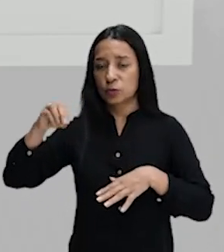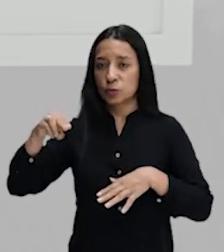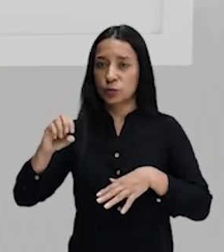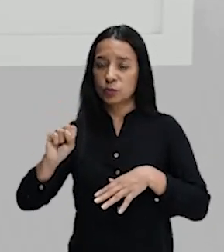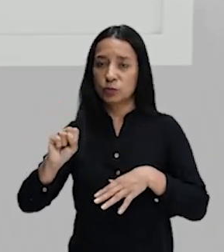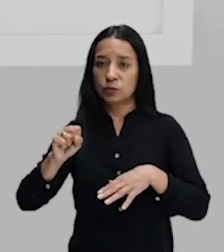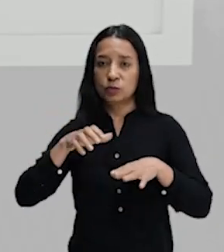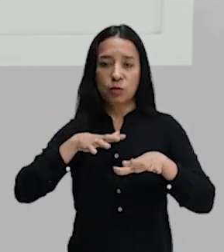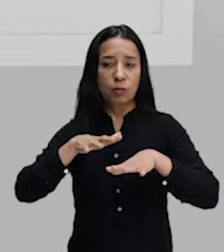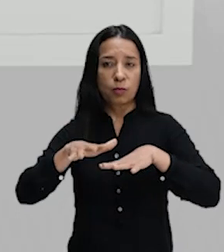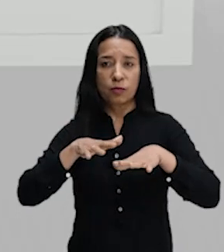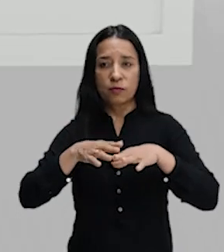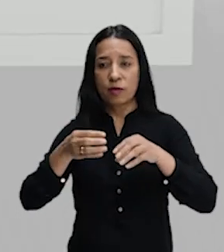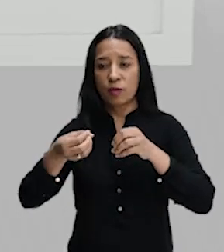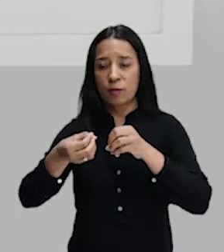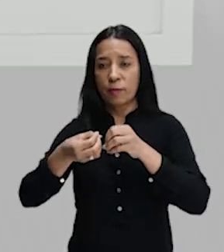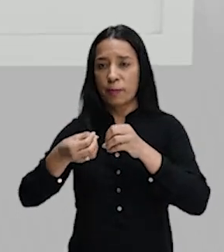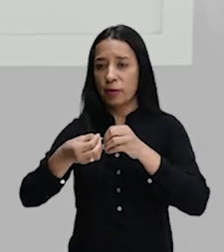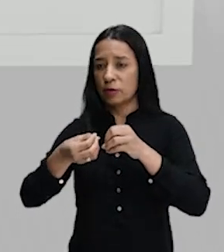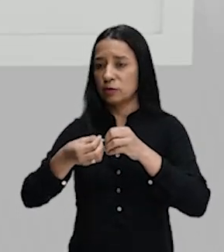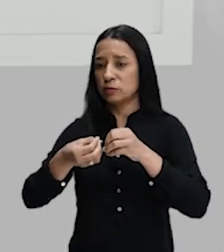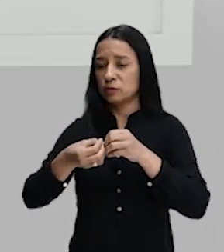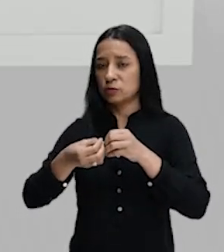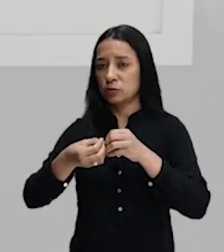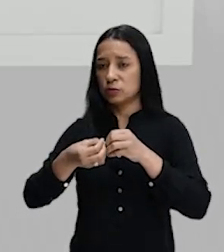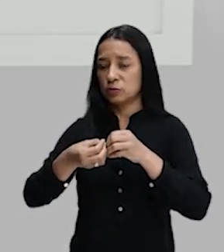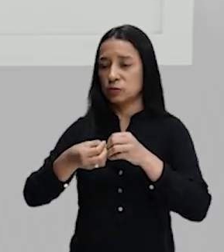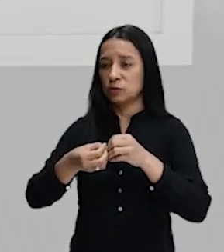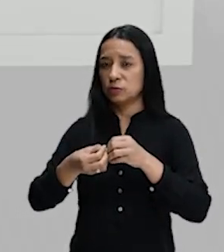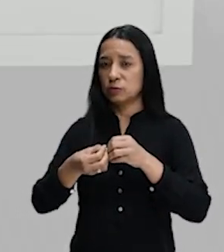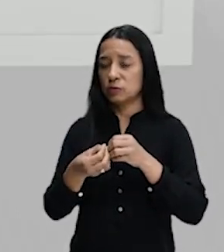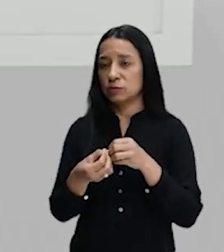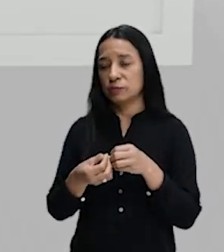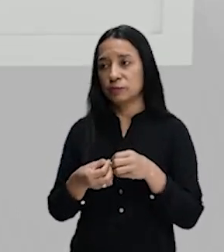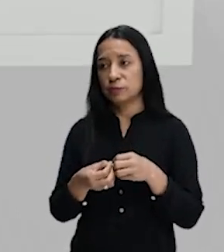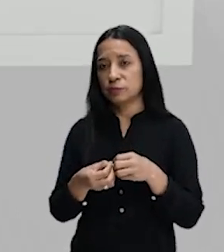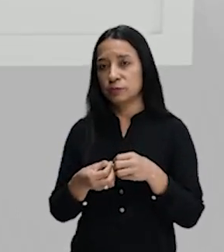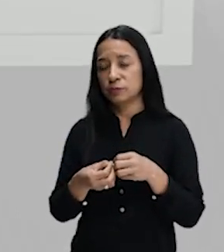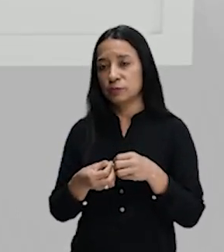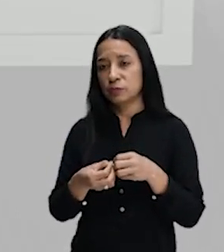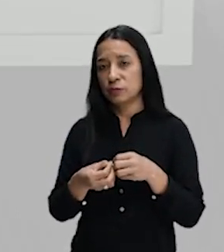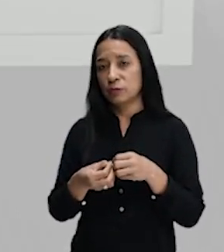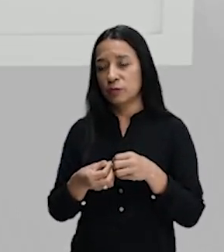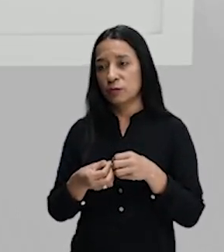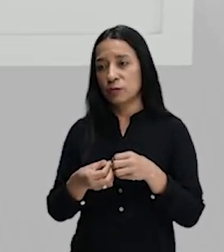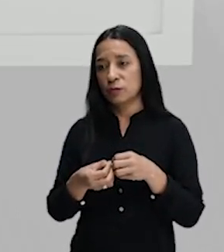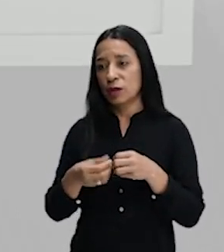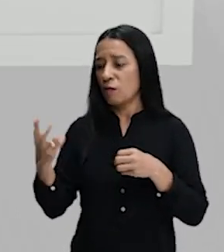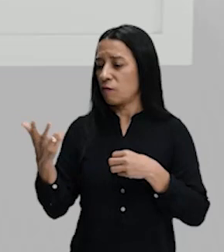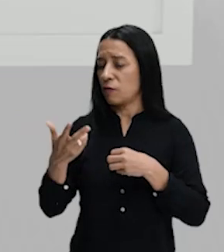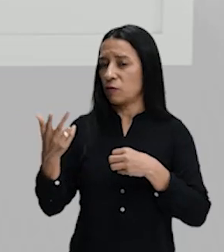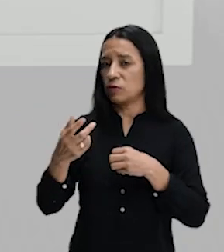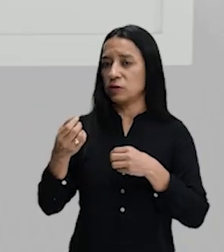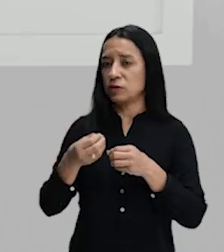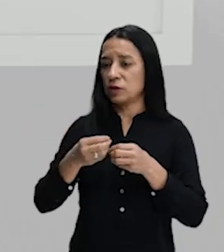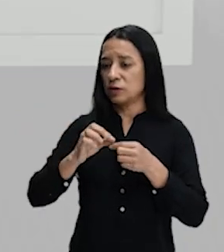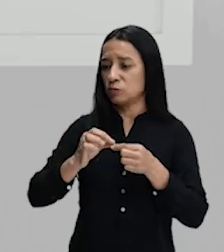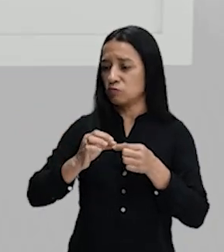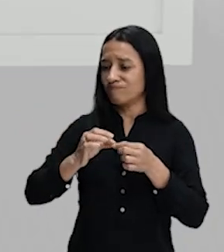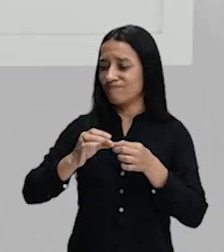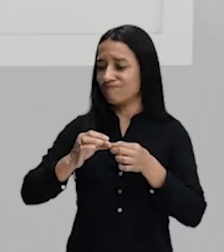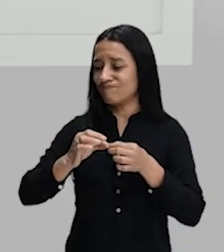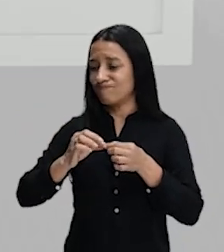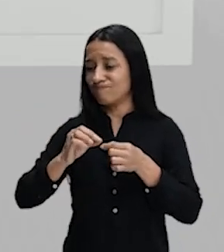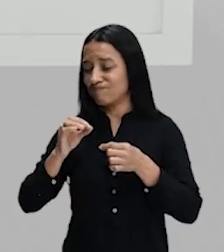ali muito próximo à velocidade da luz, né? A 99,98% da velocidade da luz, então é muito